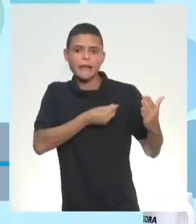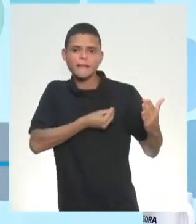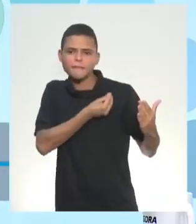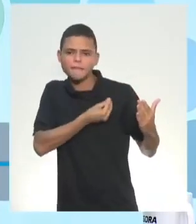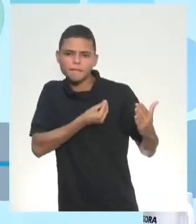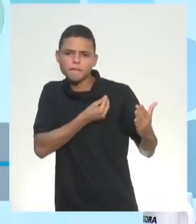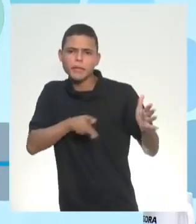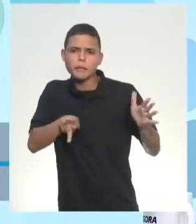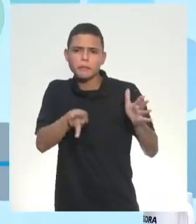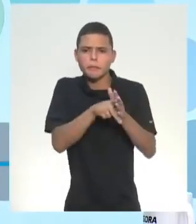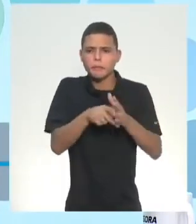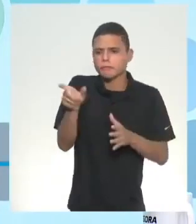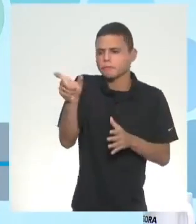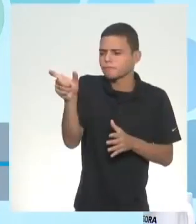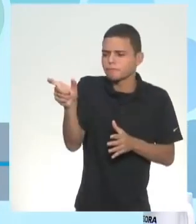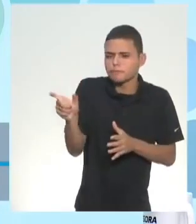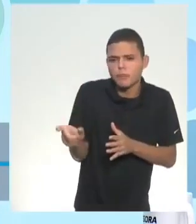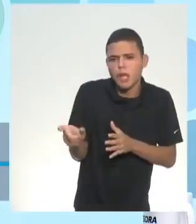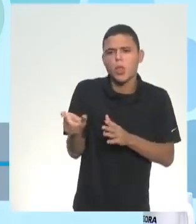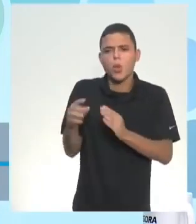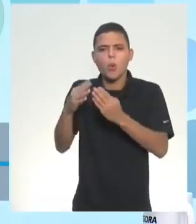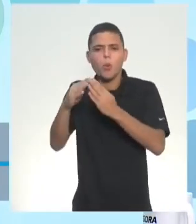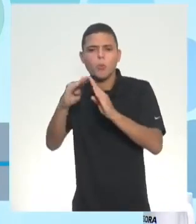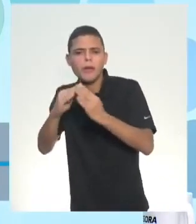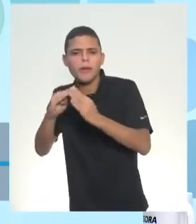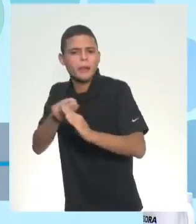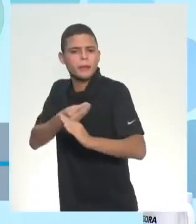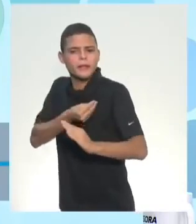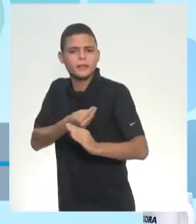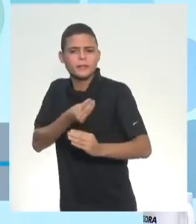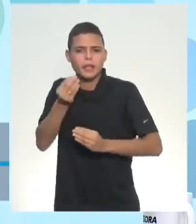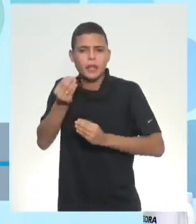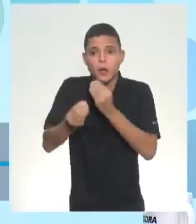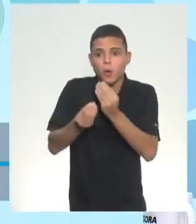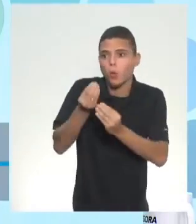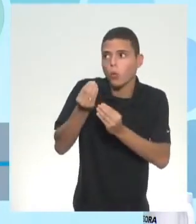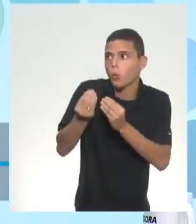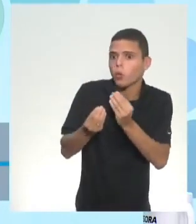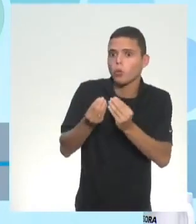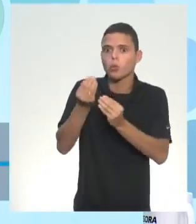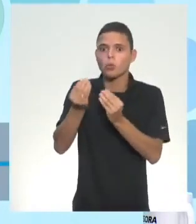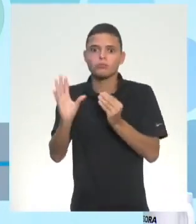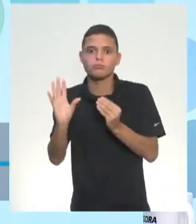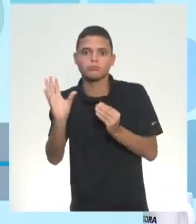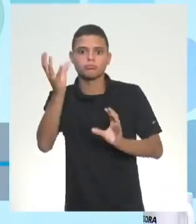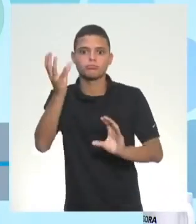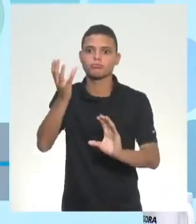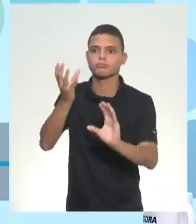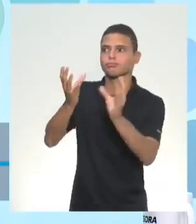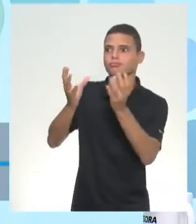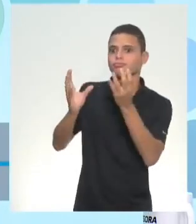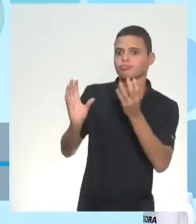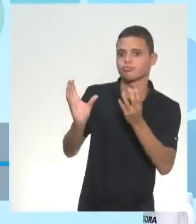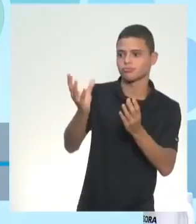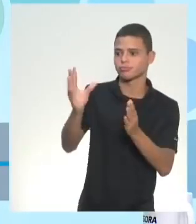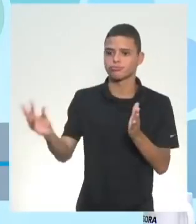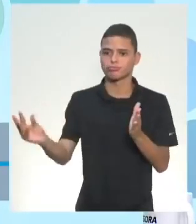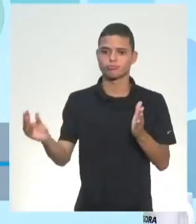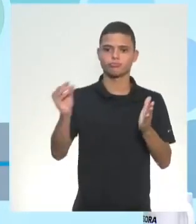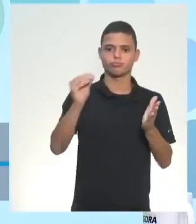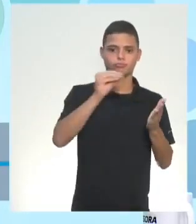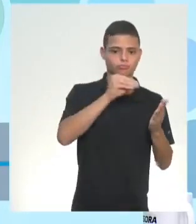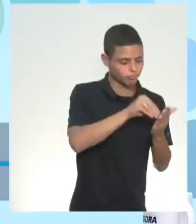Mostra muito o trambique ali, né, também no cortiço, os espertalhões e tal, esse comportamento que fala muito determinismo,